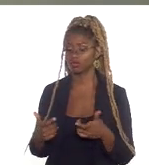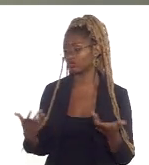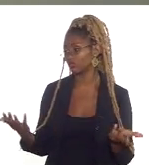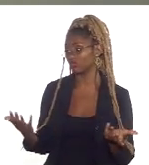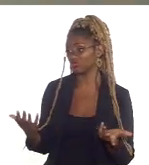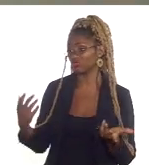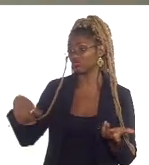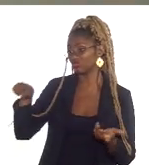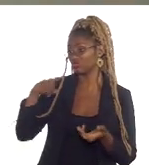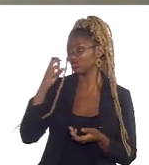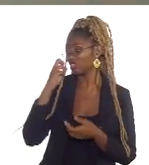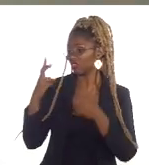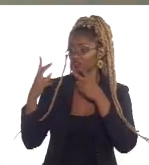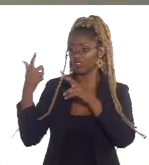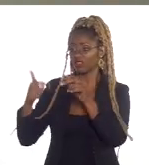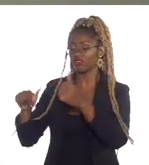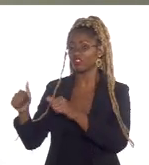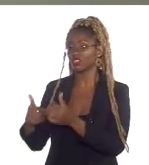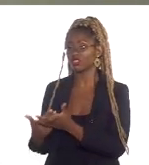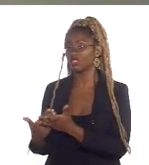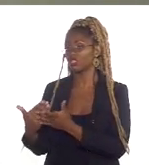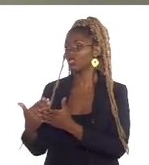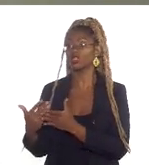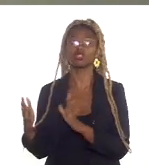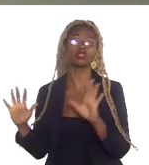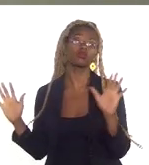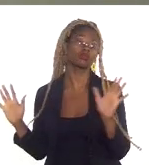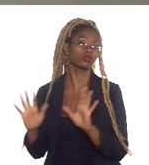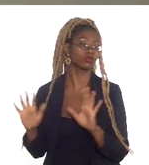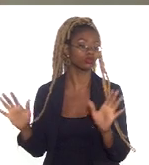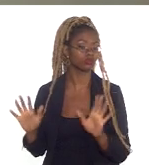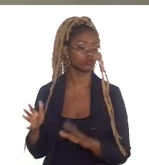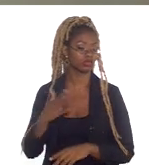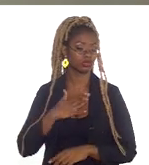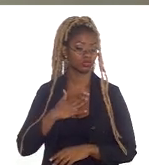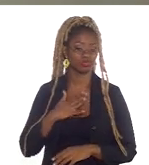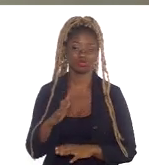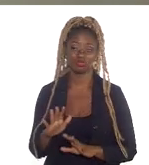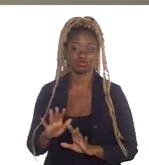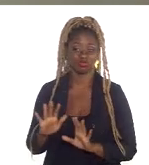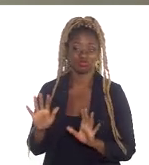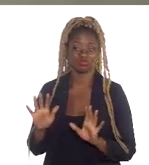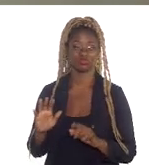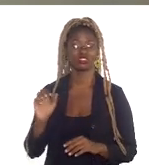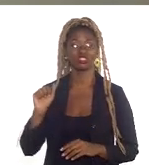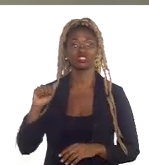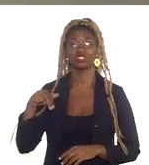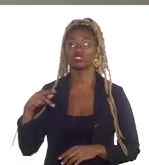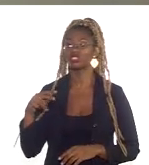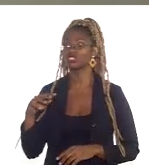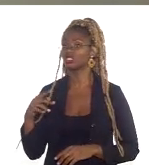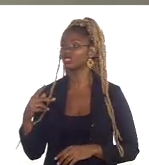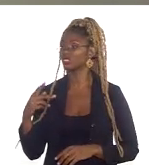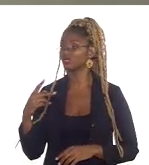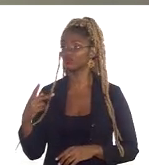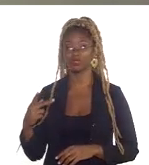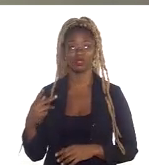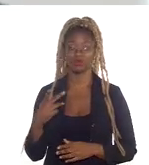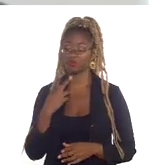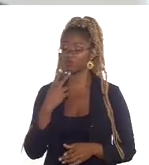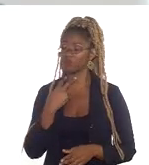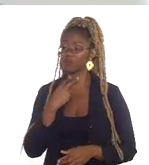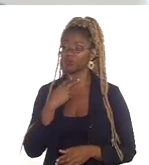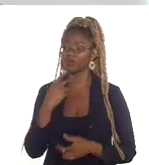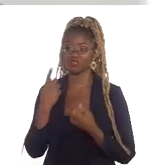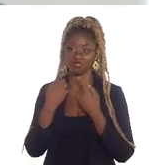ali, inicialmente. É para mim. E a ANP não pode contestar isso.